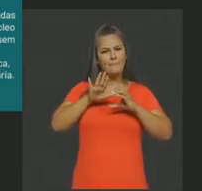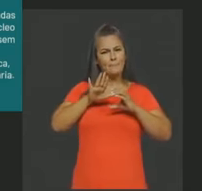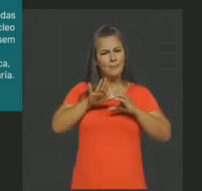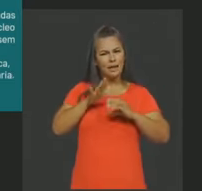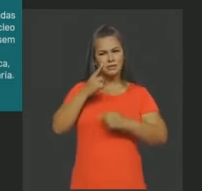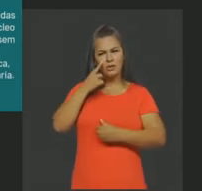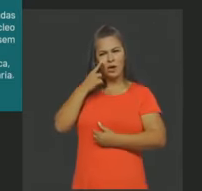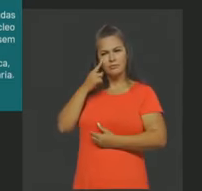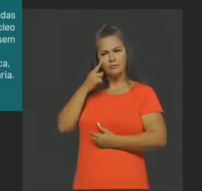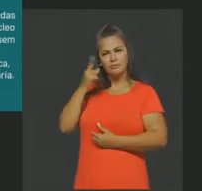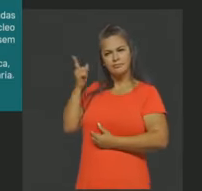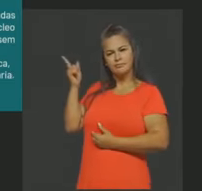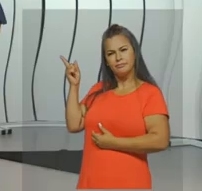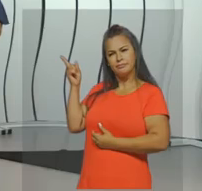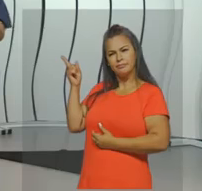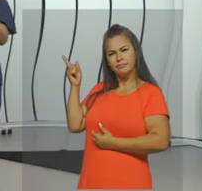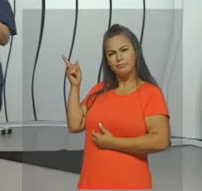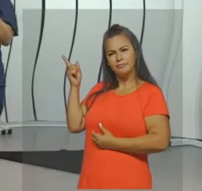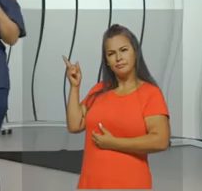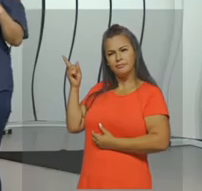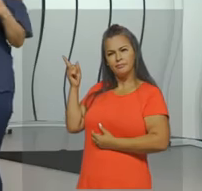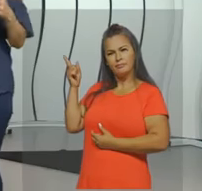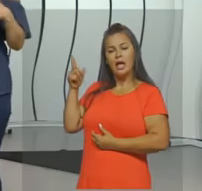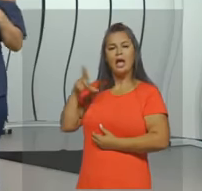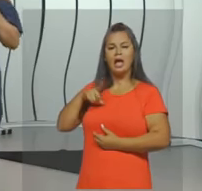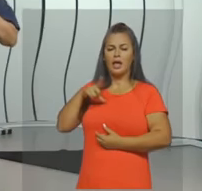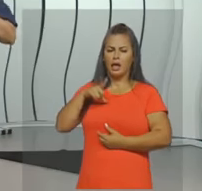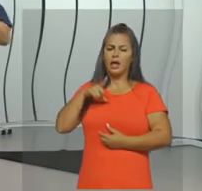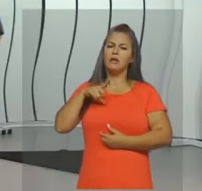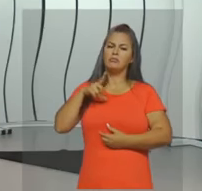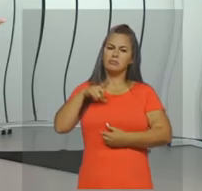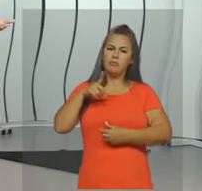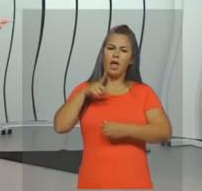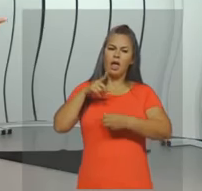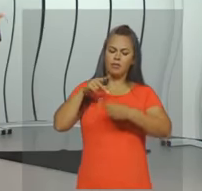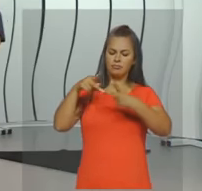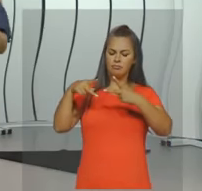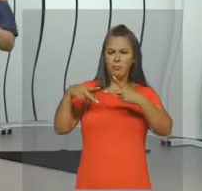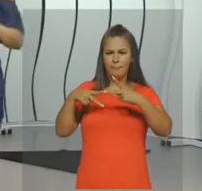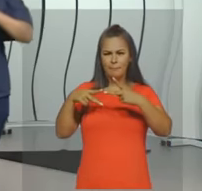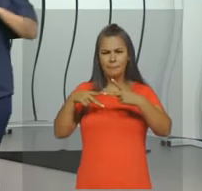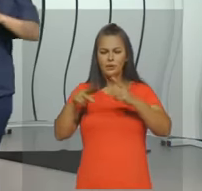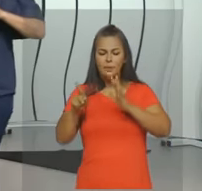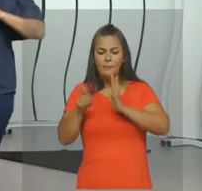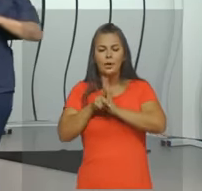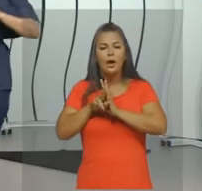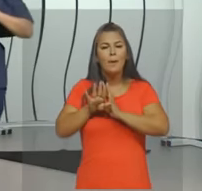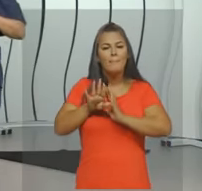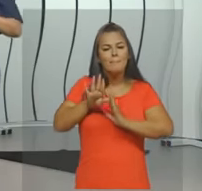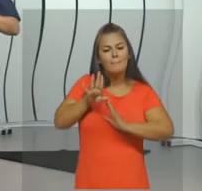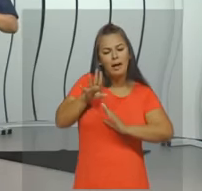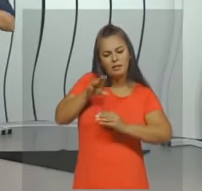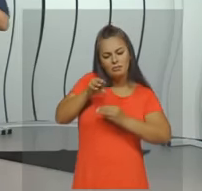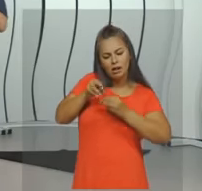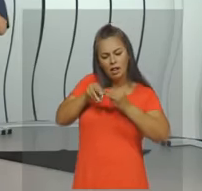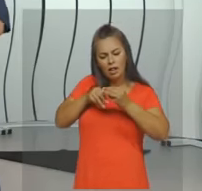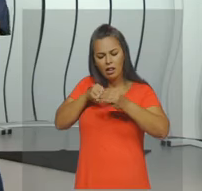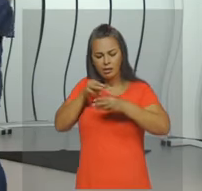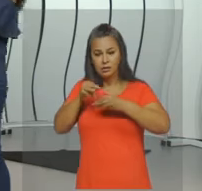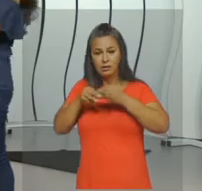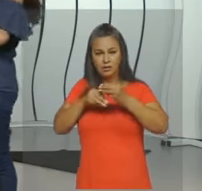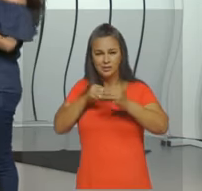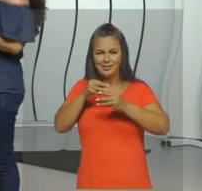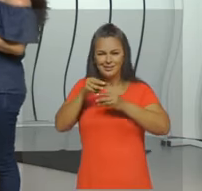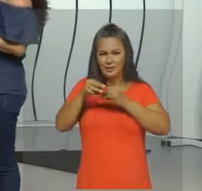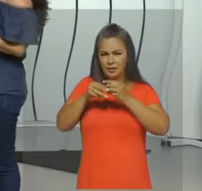Por isso que eu chamo ele de liso. Ele também tem as proteínas necessárias para a contração, mas a disposição dela não mostra